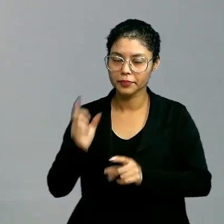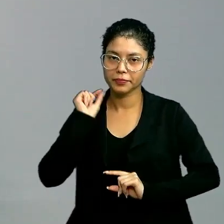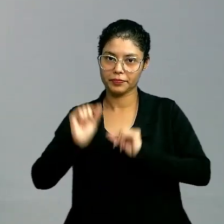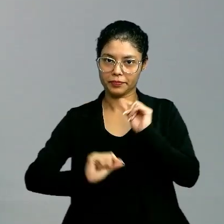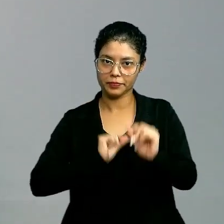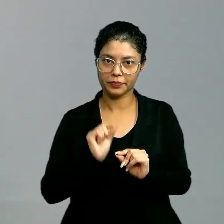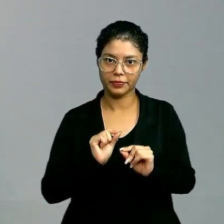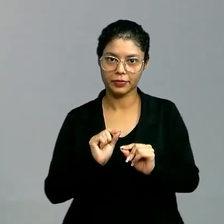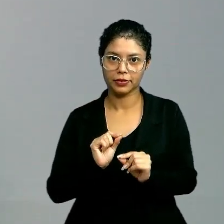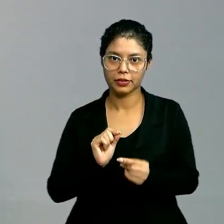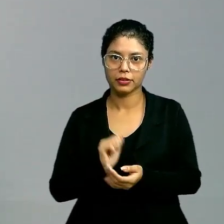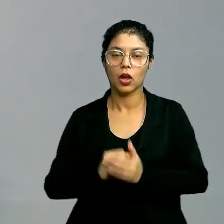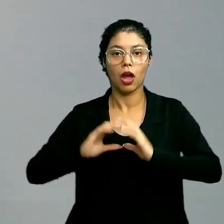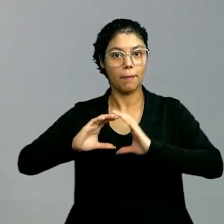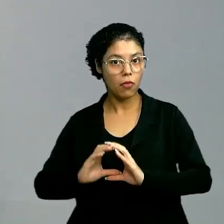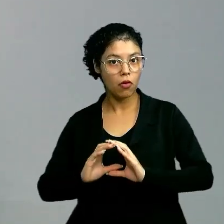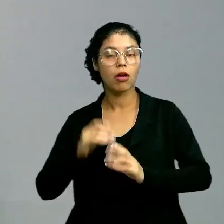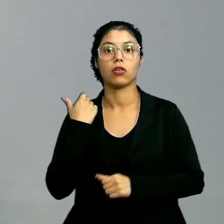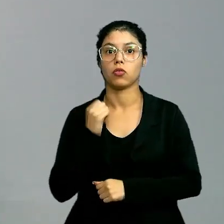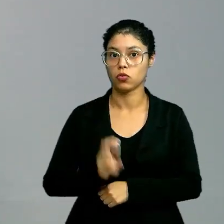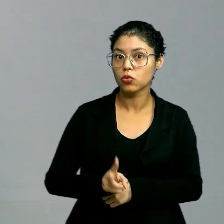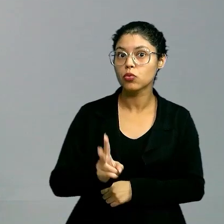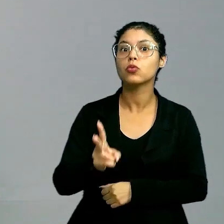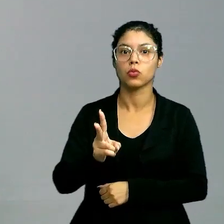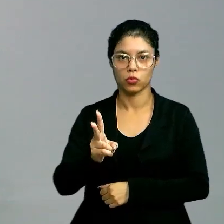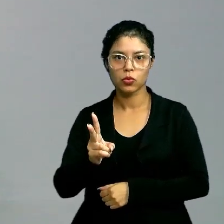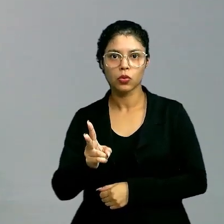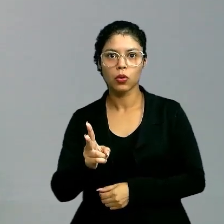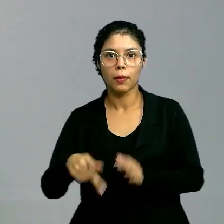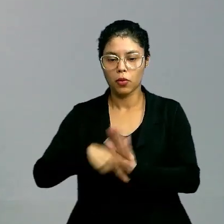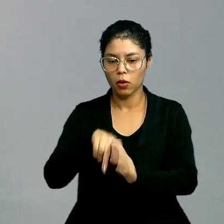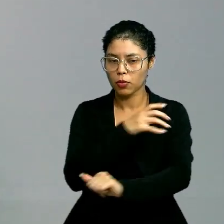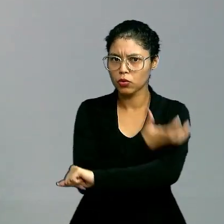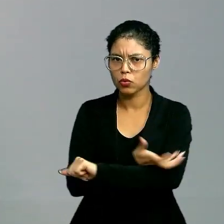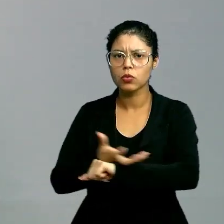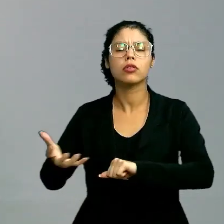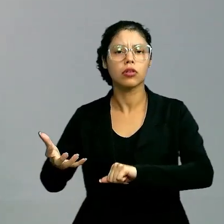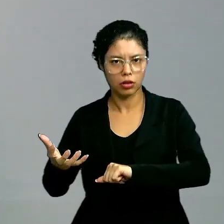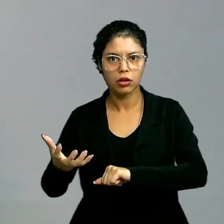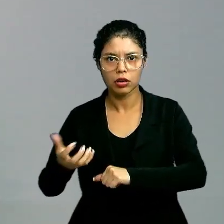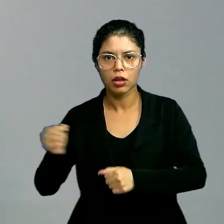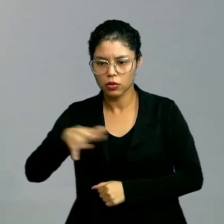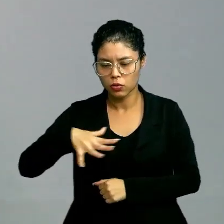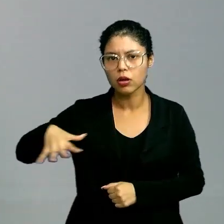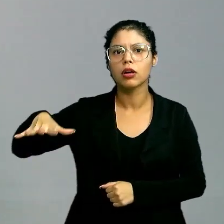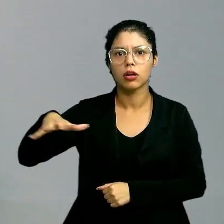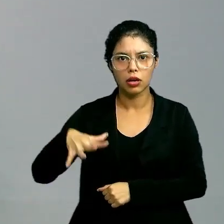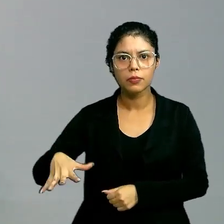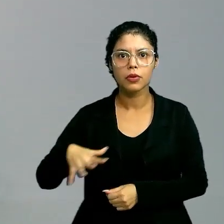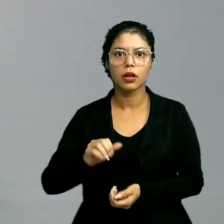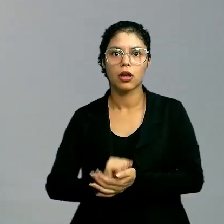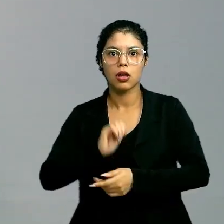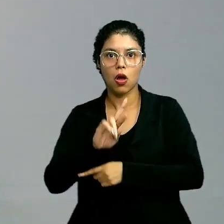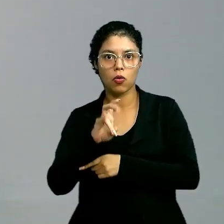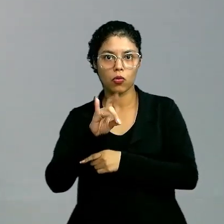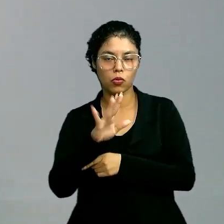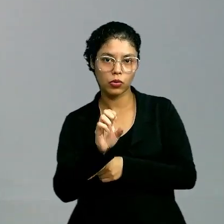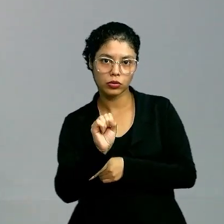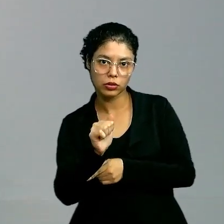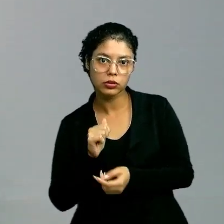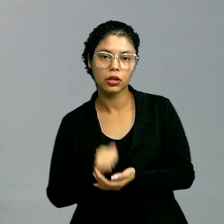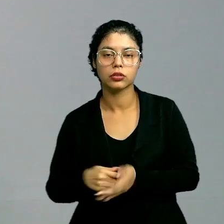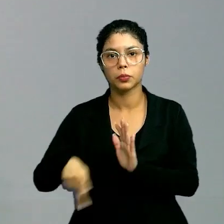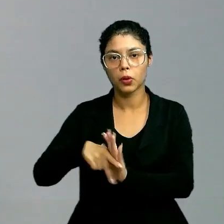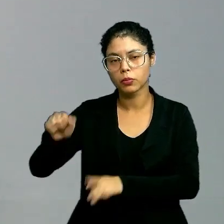que, para que a bola possa rolar da melhor maneira no gramado, essa força de atrito, ou seja, a rugosidade